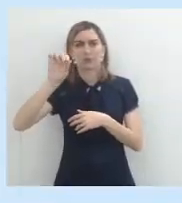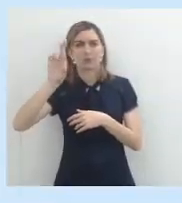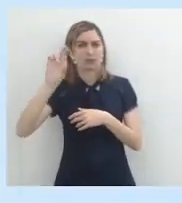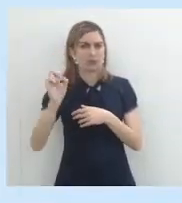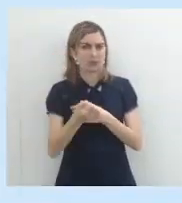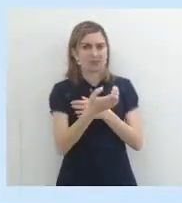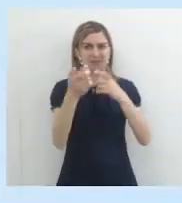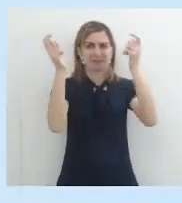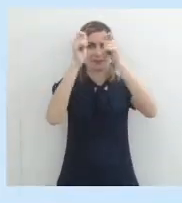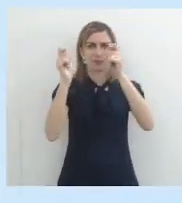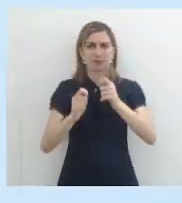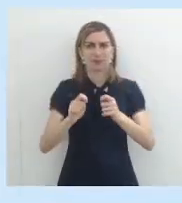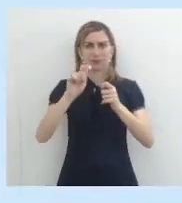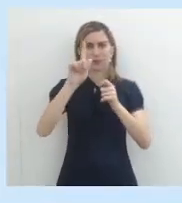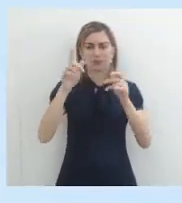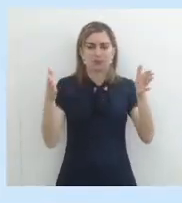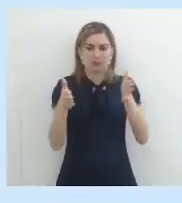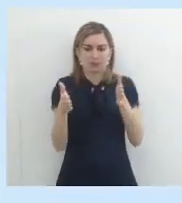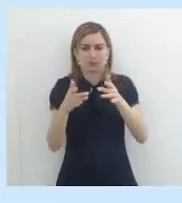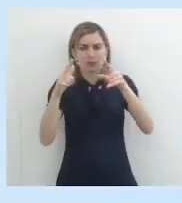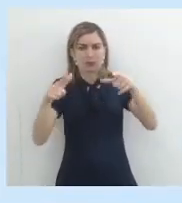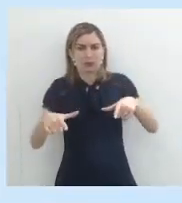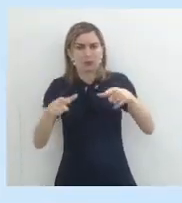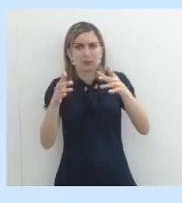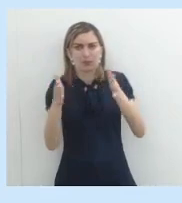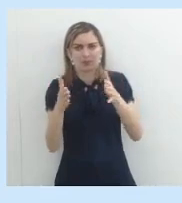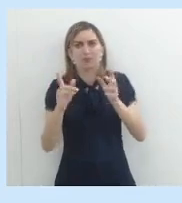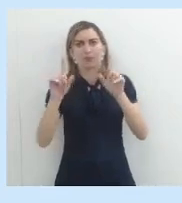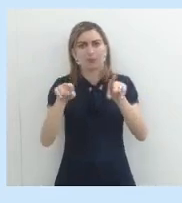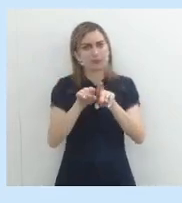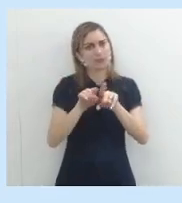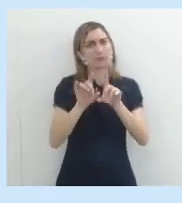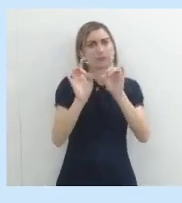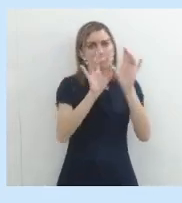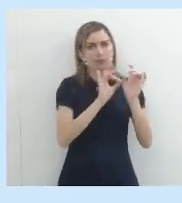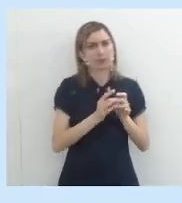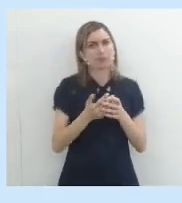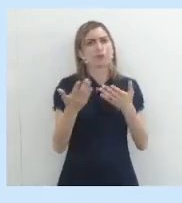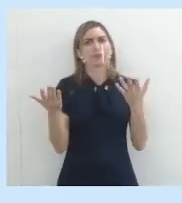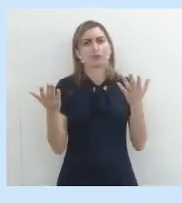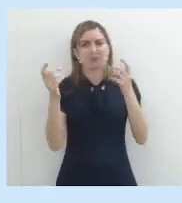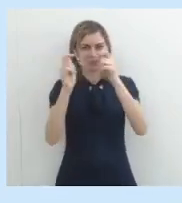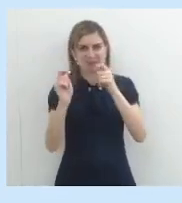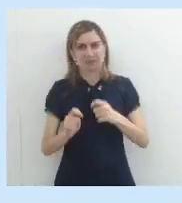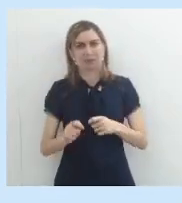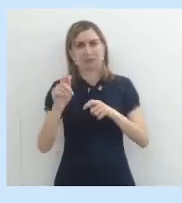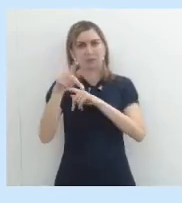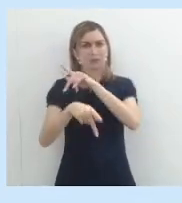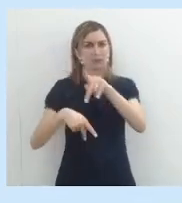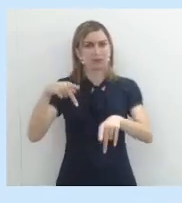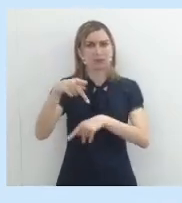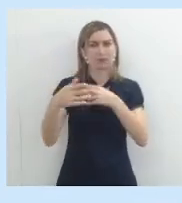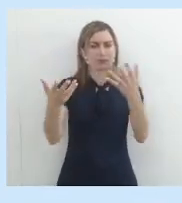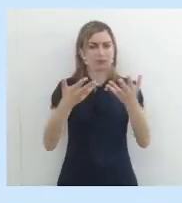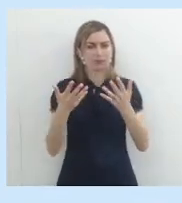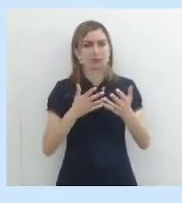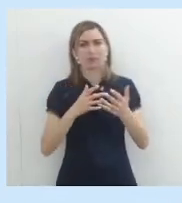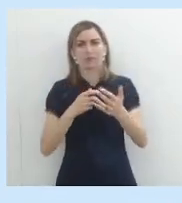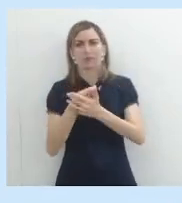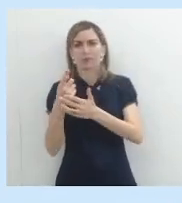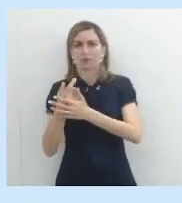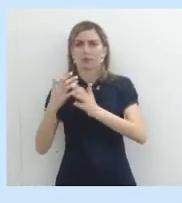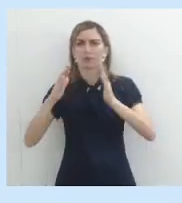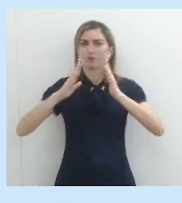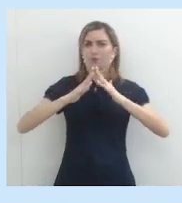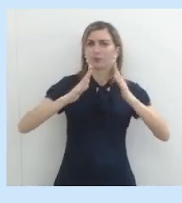em galeria, normalmente também são para comercializar determinada obra, né? Que vai para o público que quer na sua